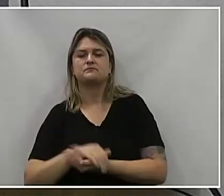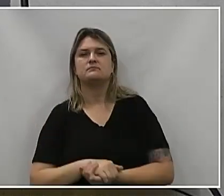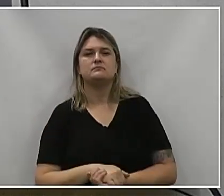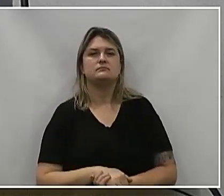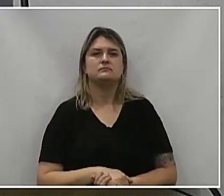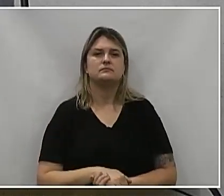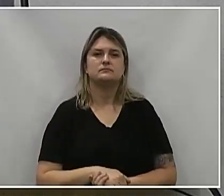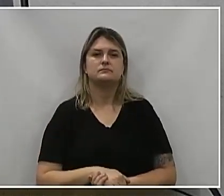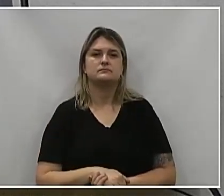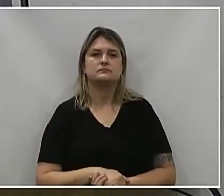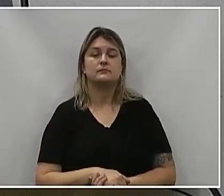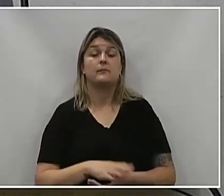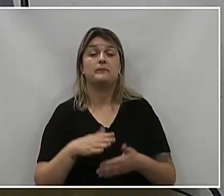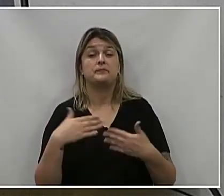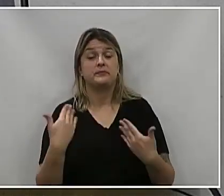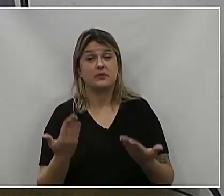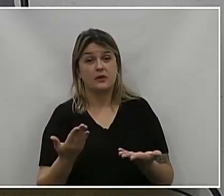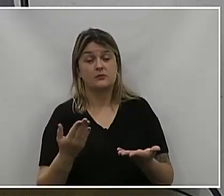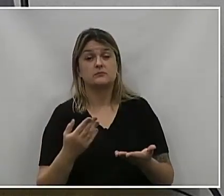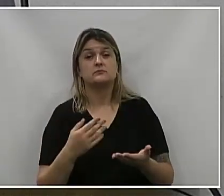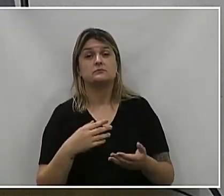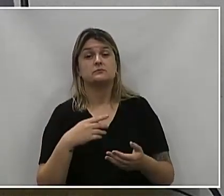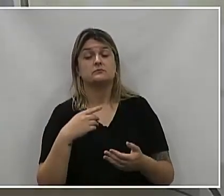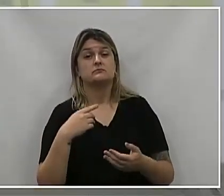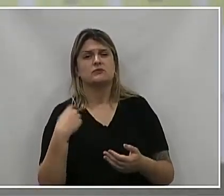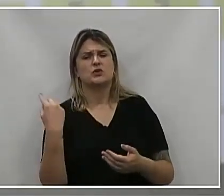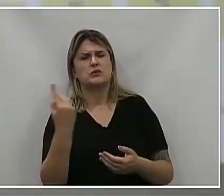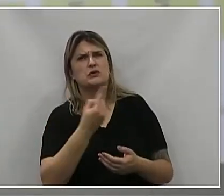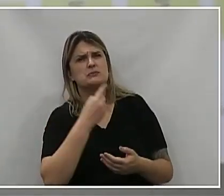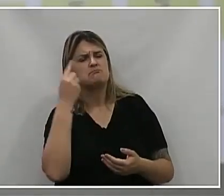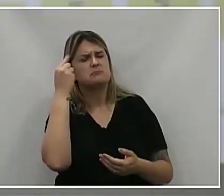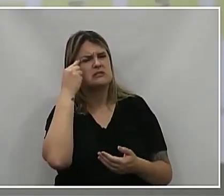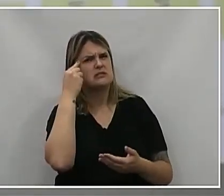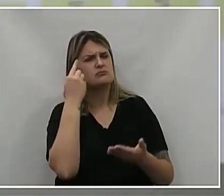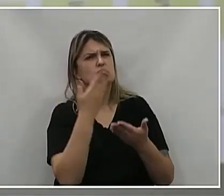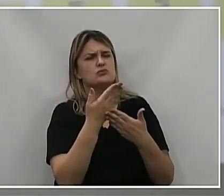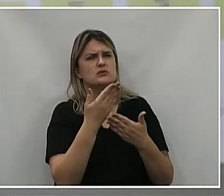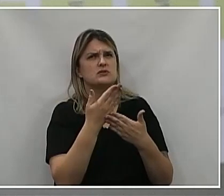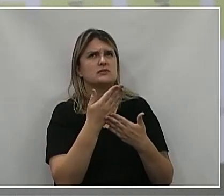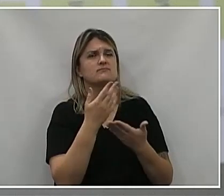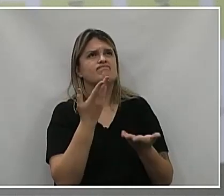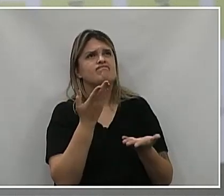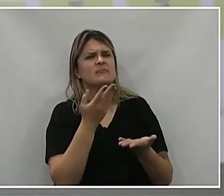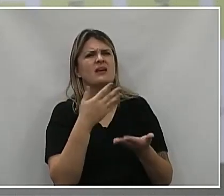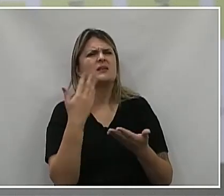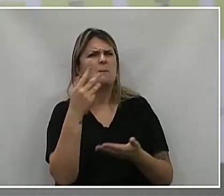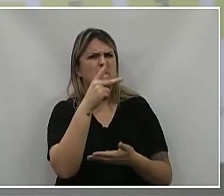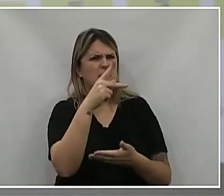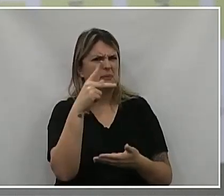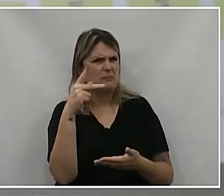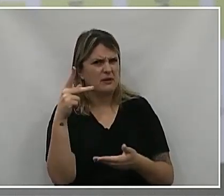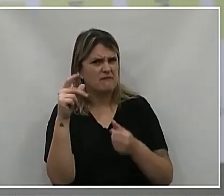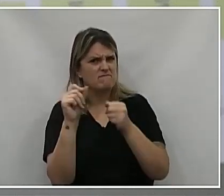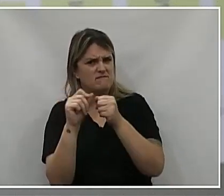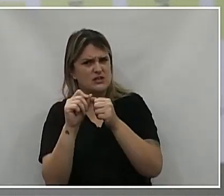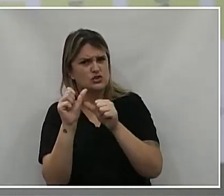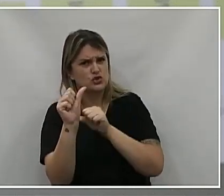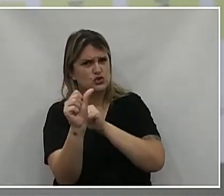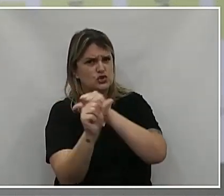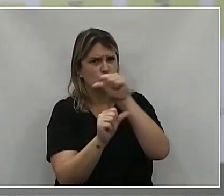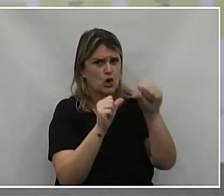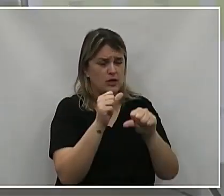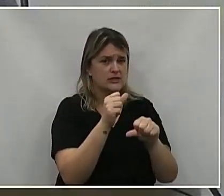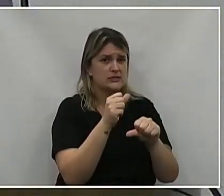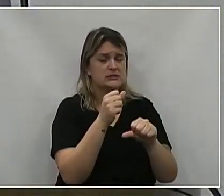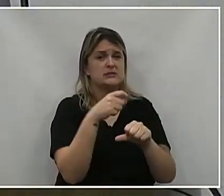outros tempos, né? Dentro dessa condição, vem a pergunta: A PPP ela faria uma troca e uma